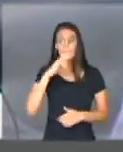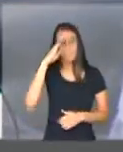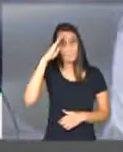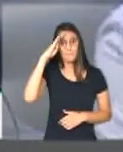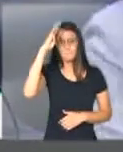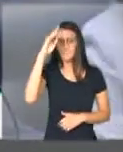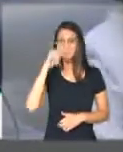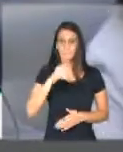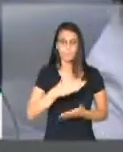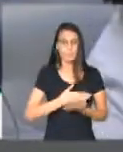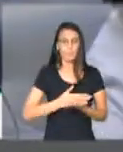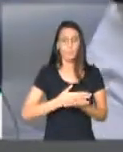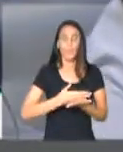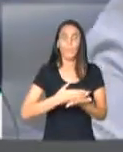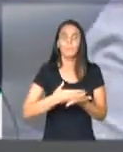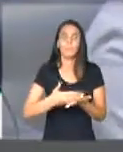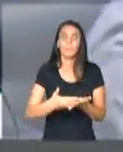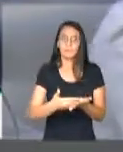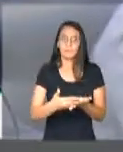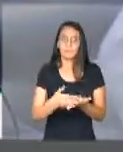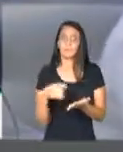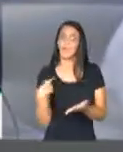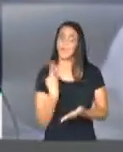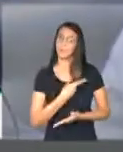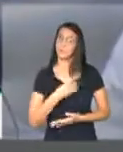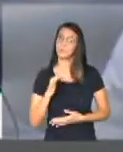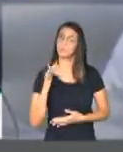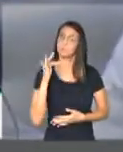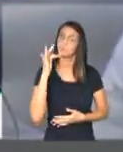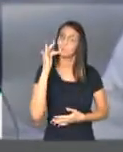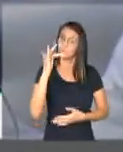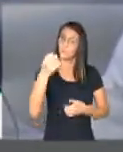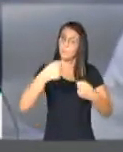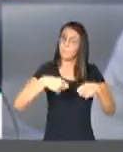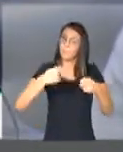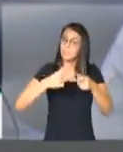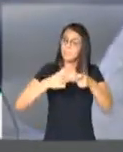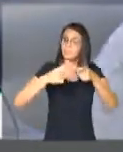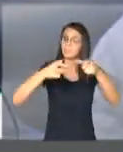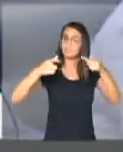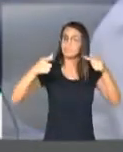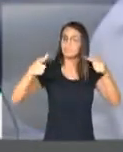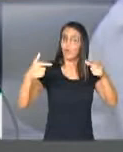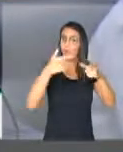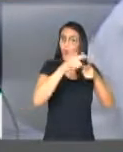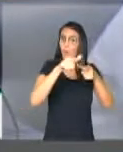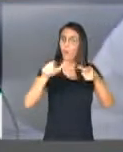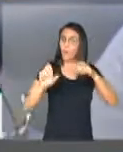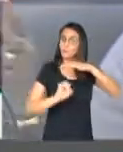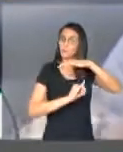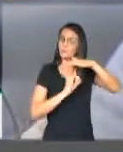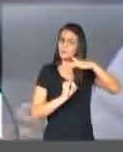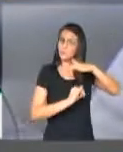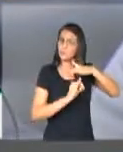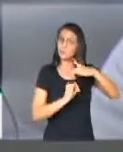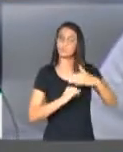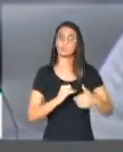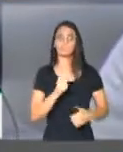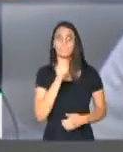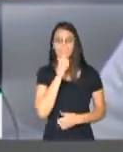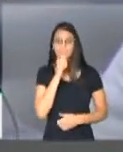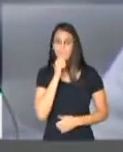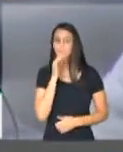grande iniciativa da qual nós teremos que ampliar também para outras fundações, para